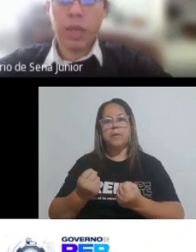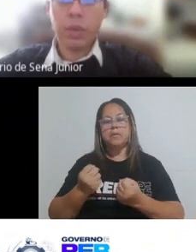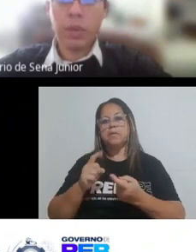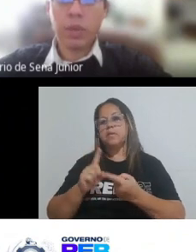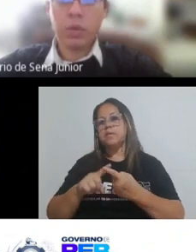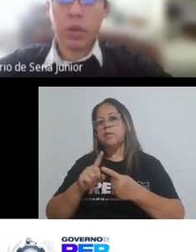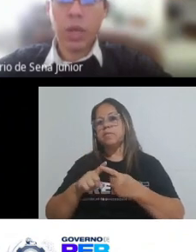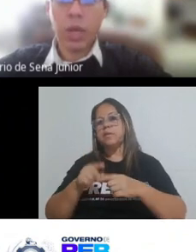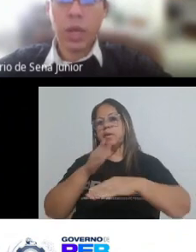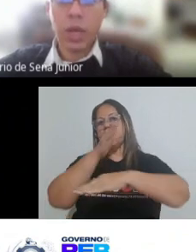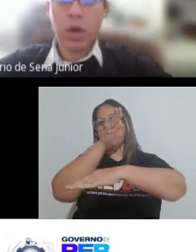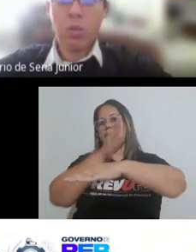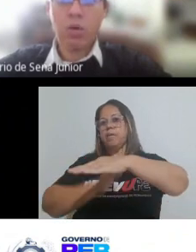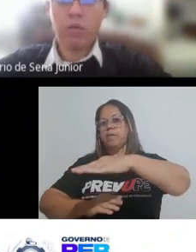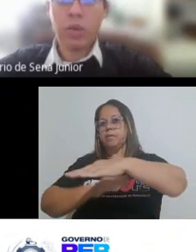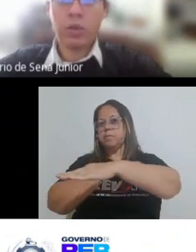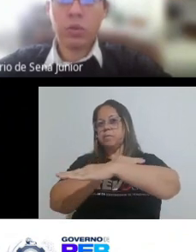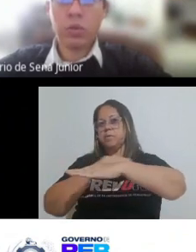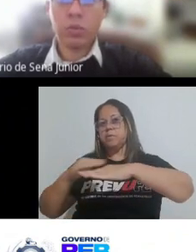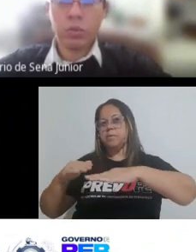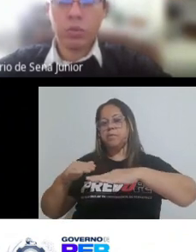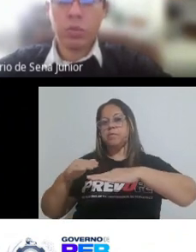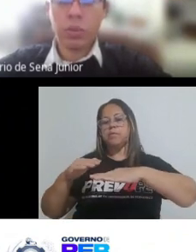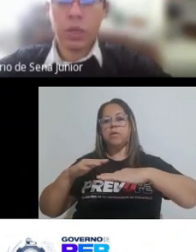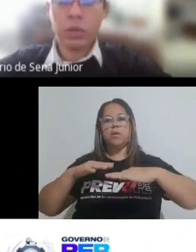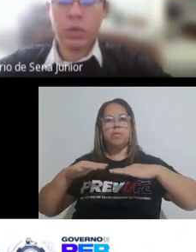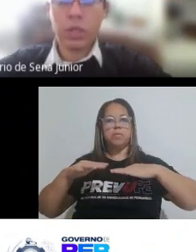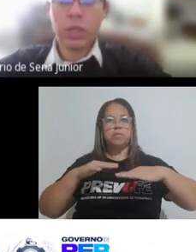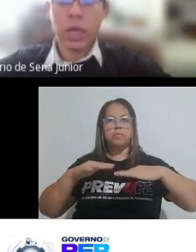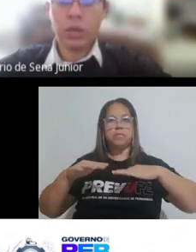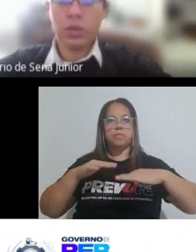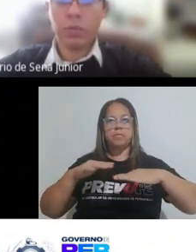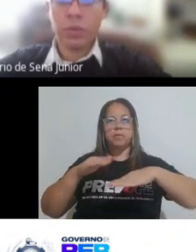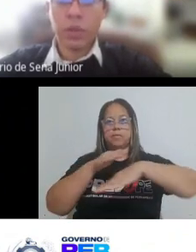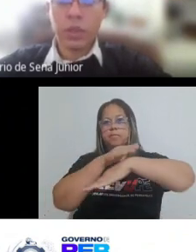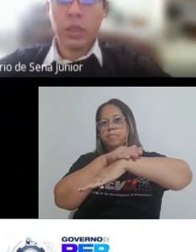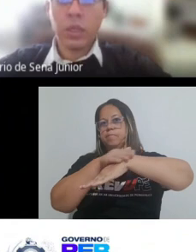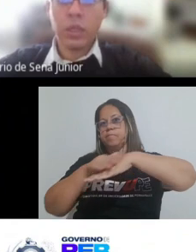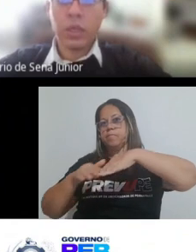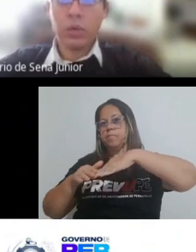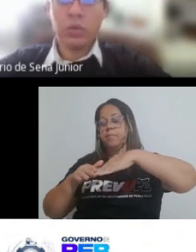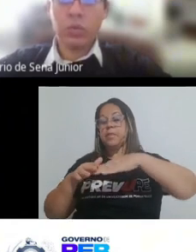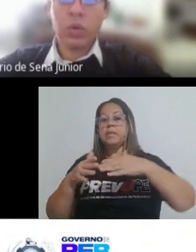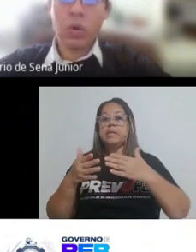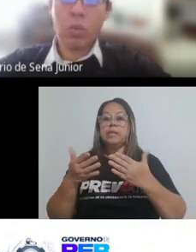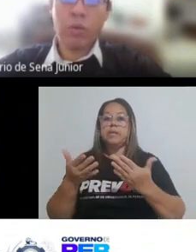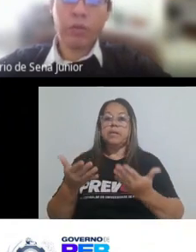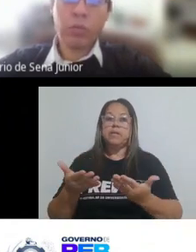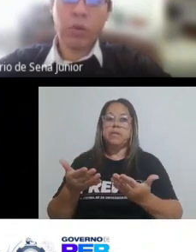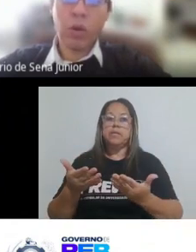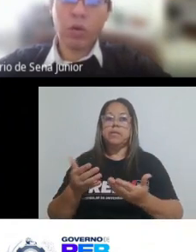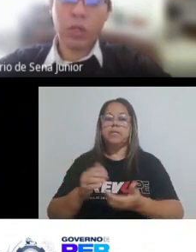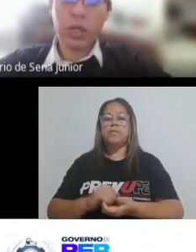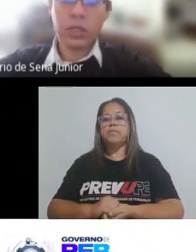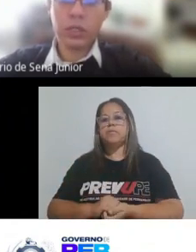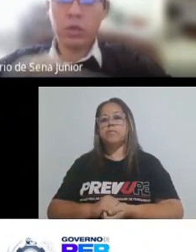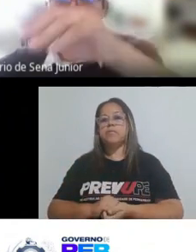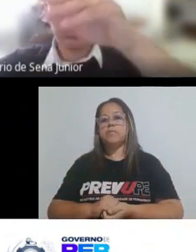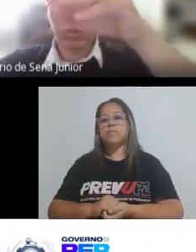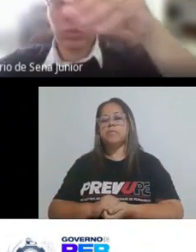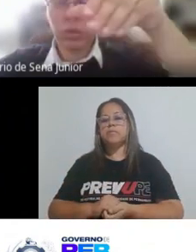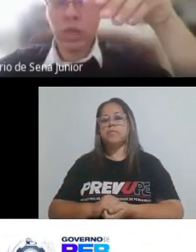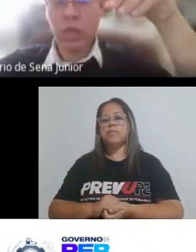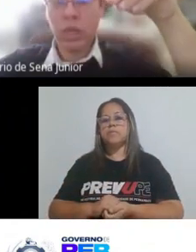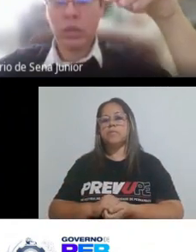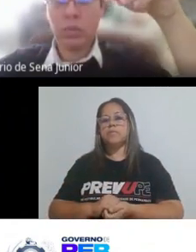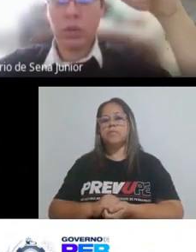perpendicular ao movimento do plano inclinado. Então, obviamente, o bloco na direção